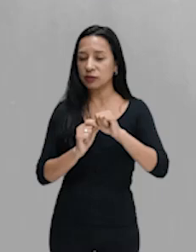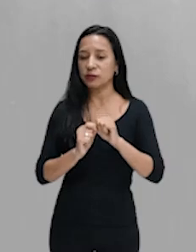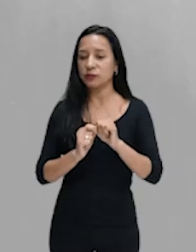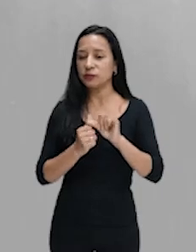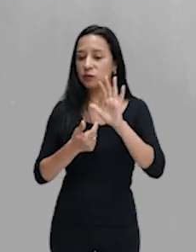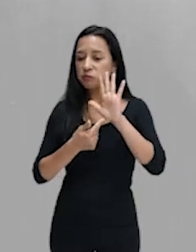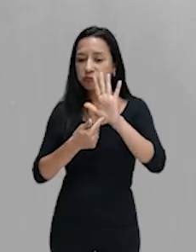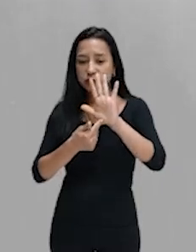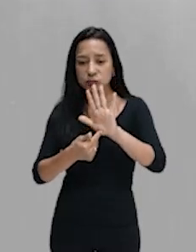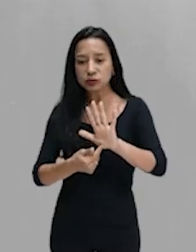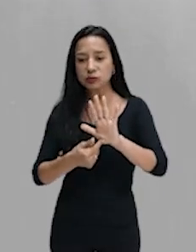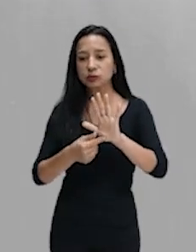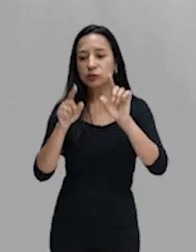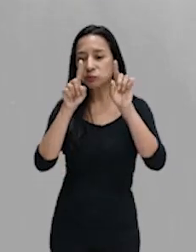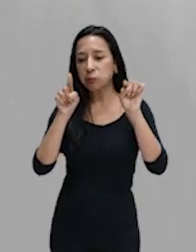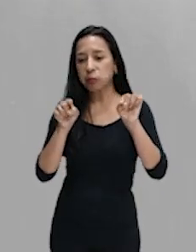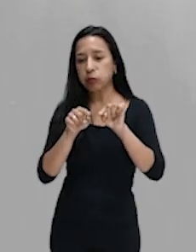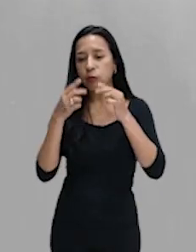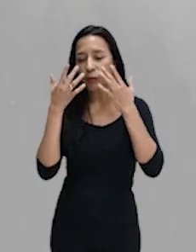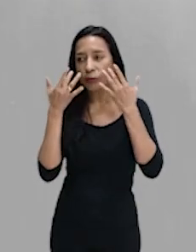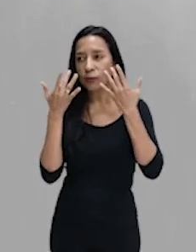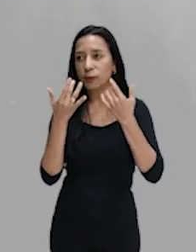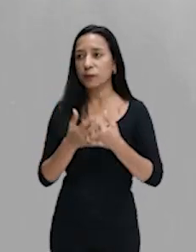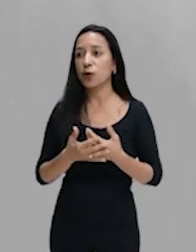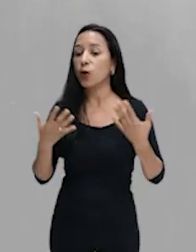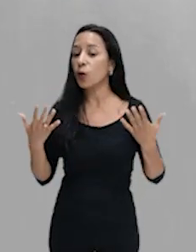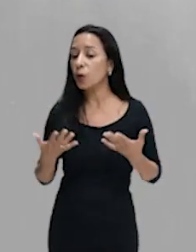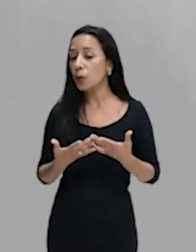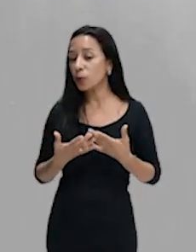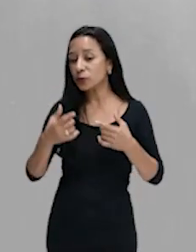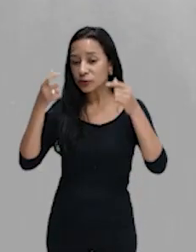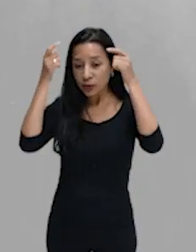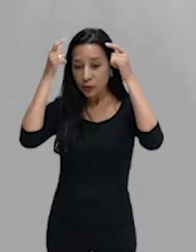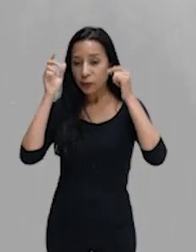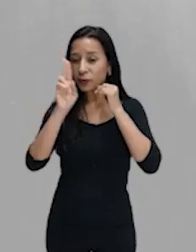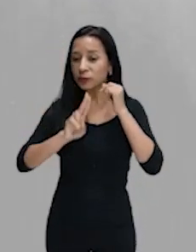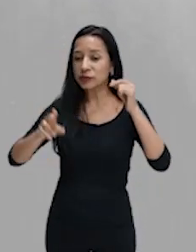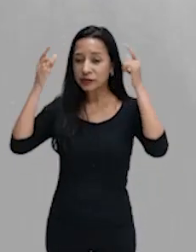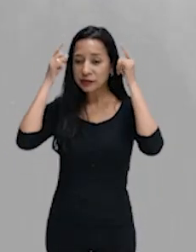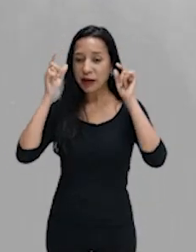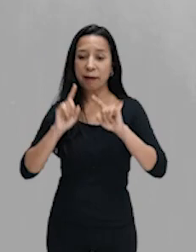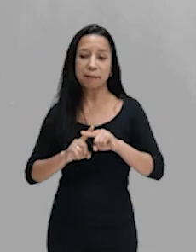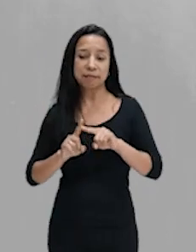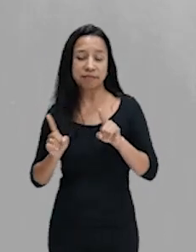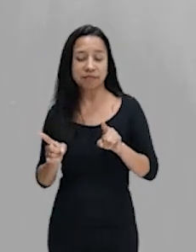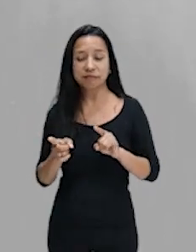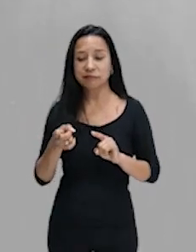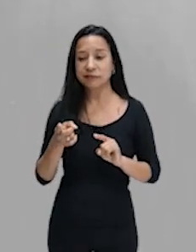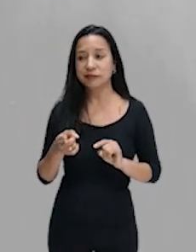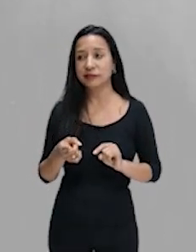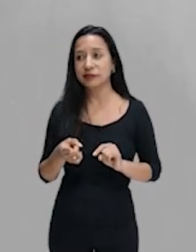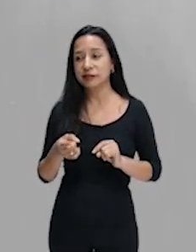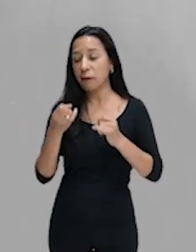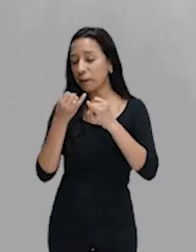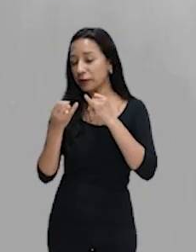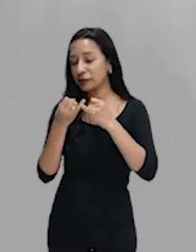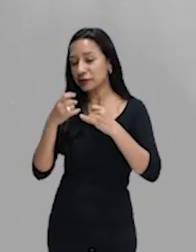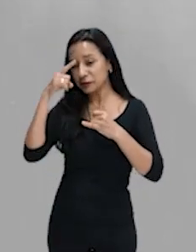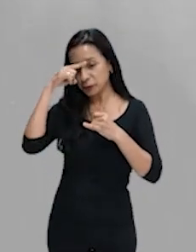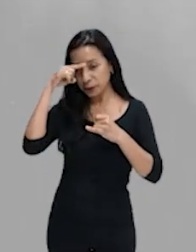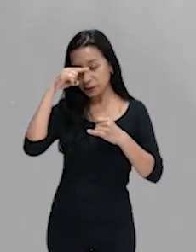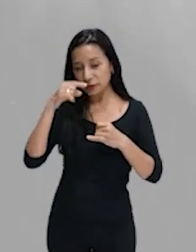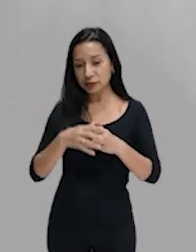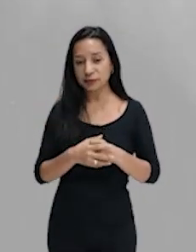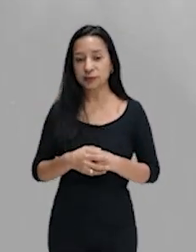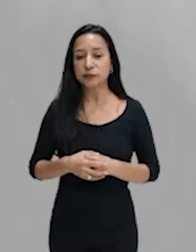O relacionamento tumultuado com Rivera também foi um dos temas principais de suas telas. A artista sempre usou